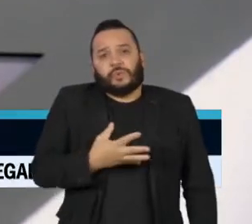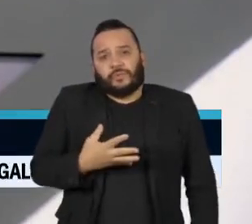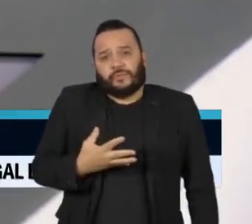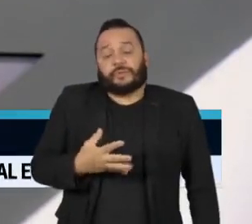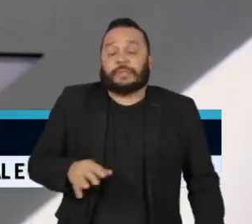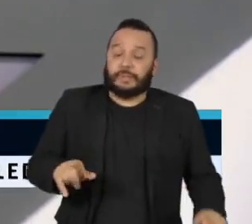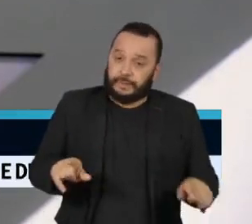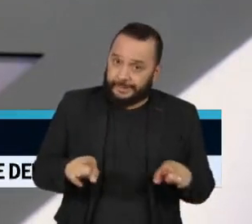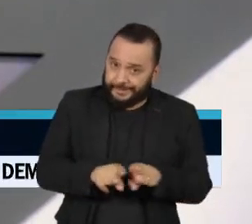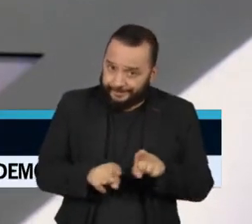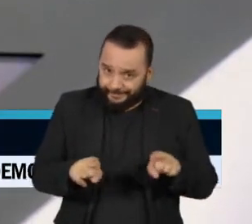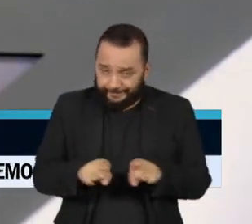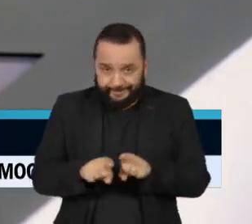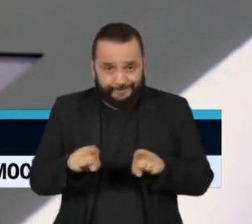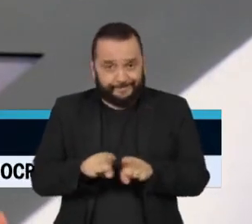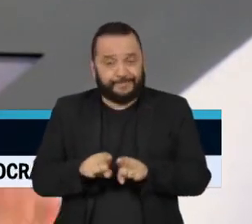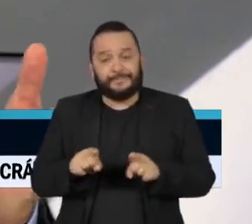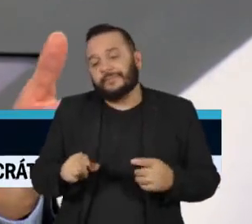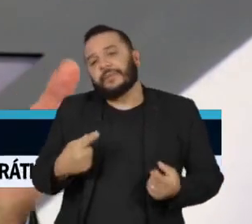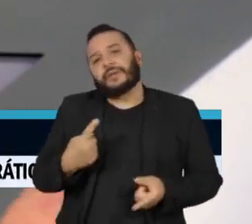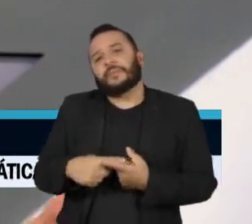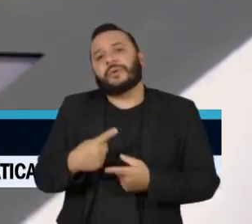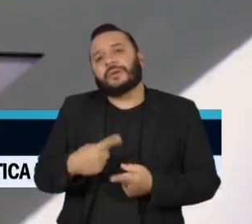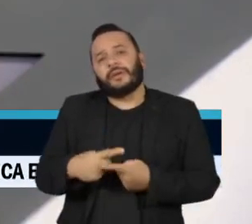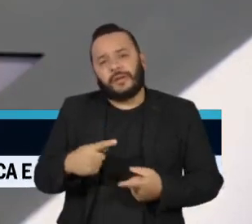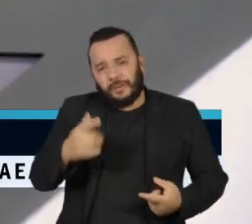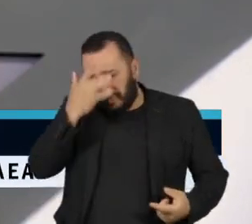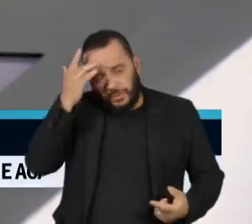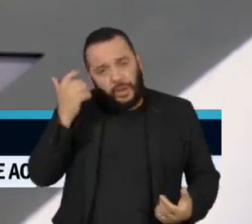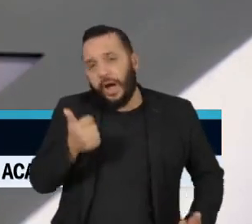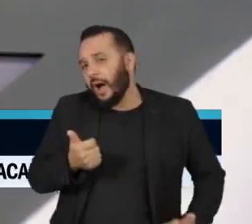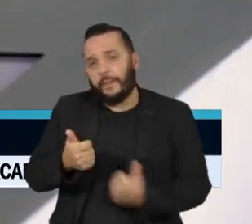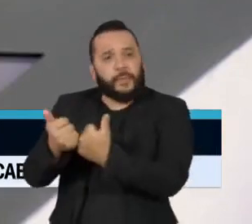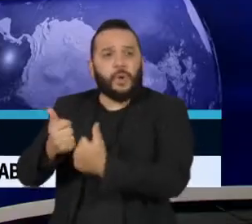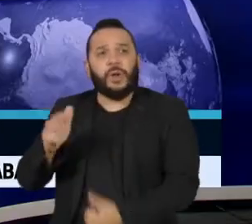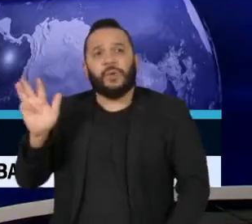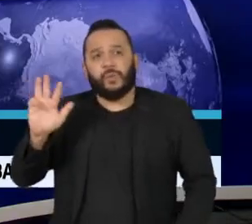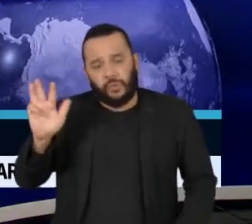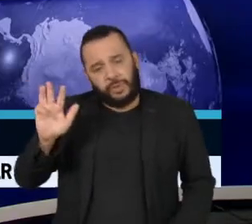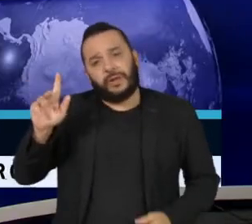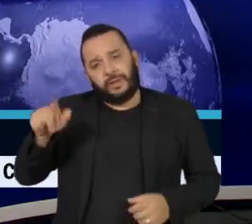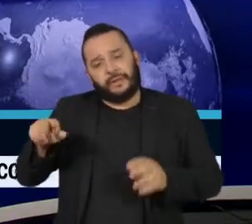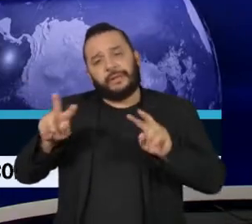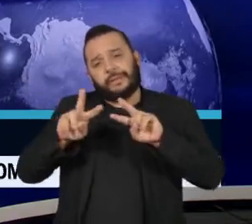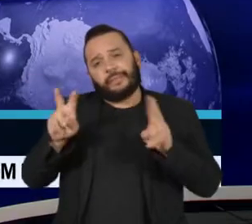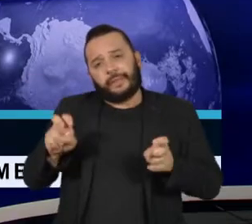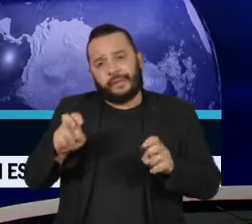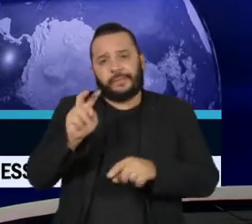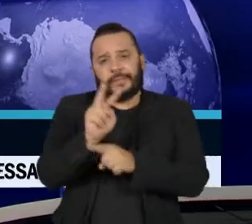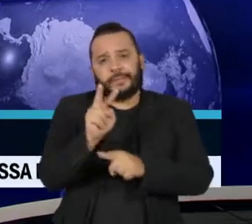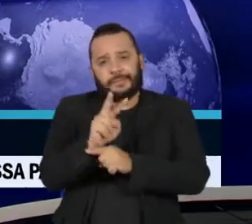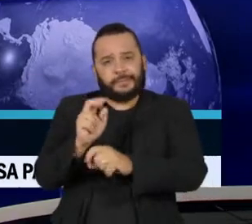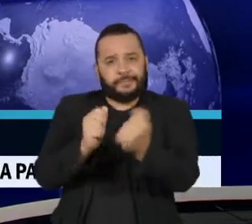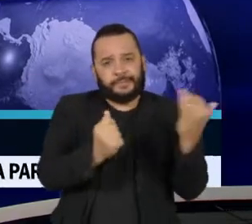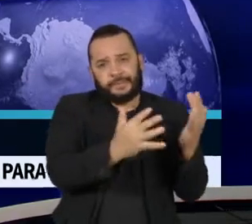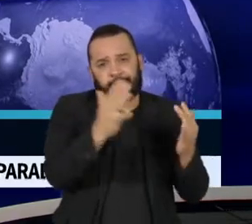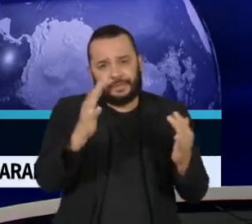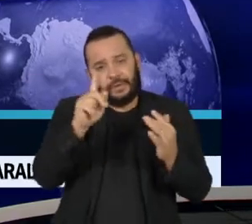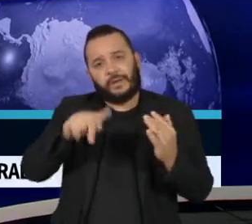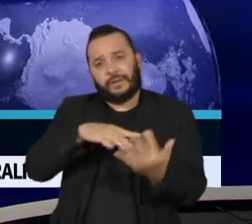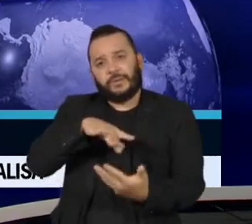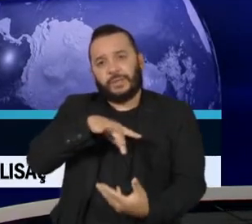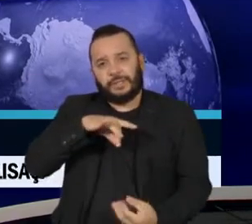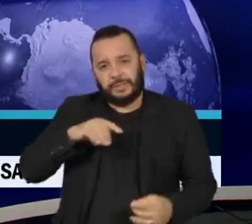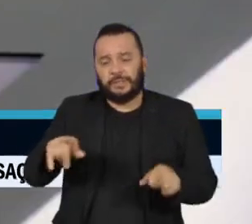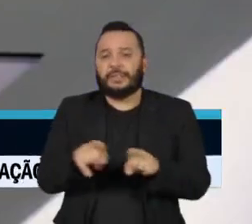que levou muita gente apoiar a candidatura do Lula era essa questão ambiental era uma questão da Democracia era uma questão